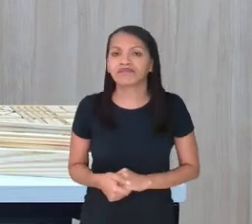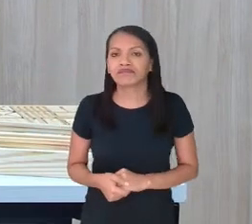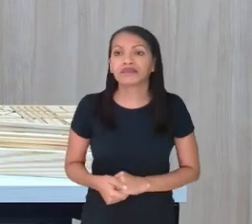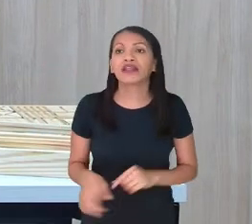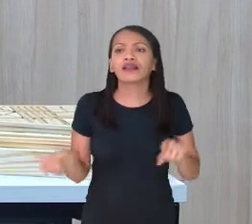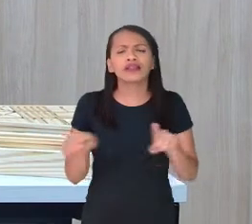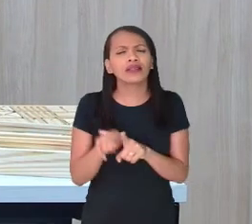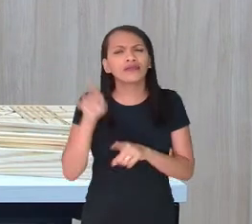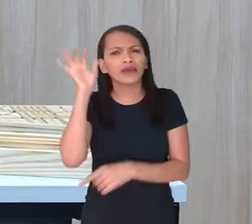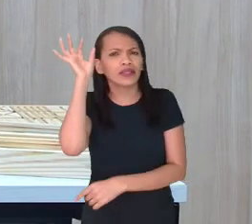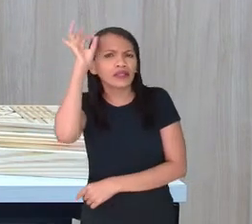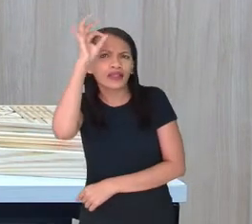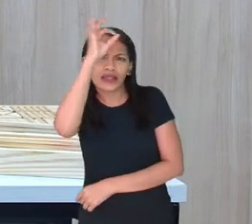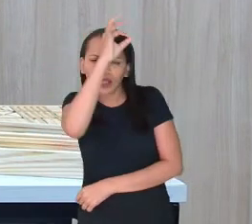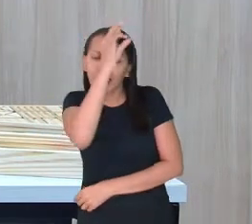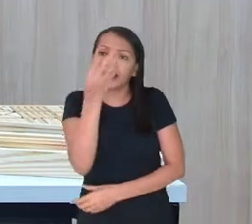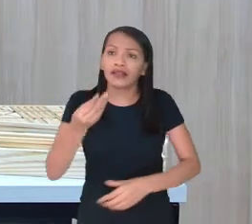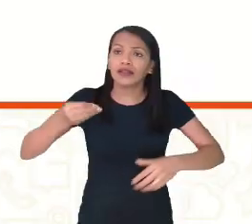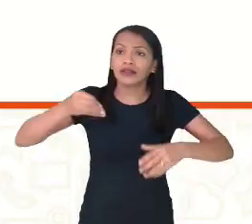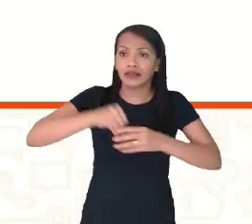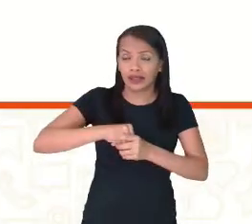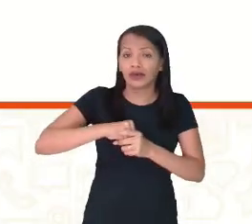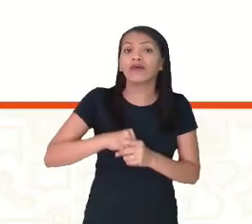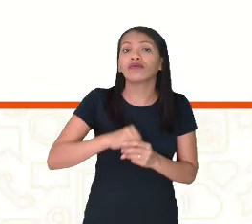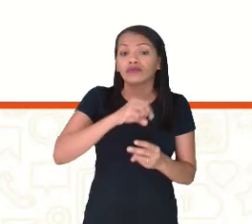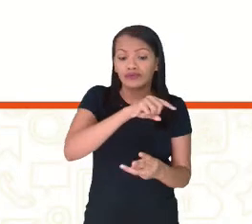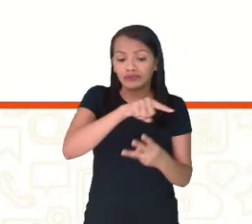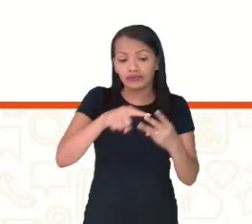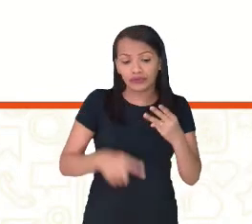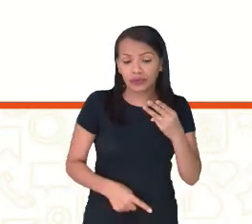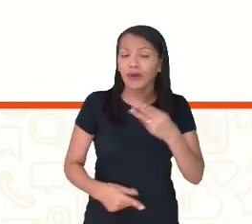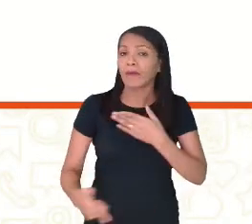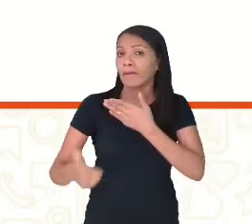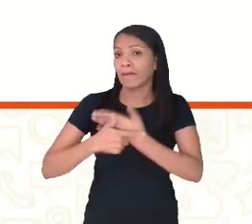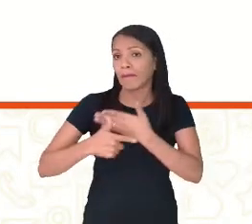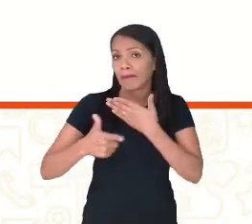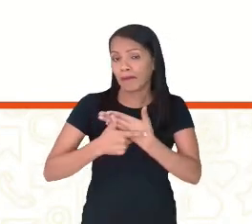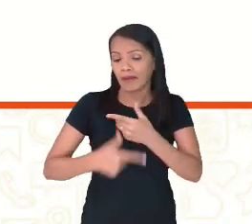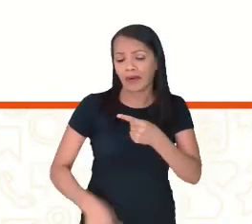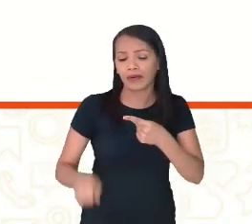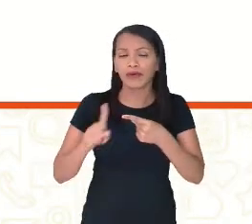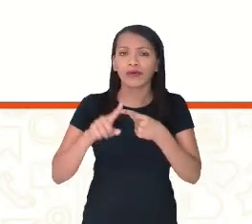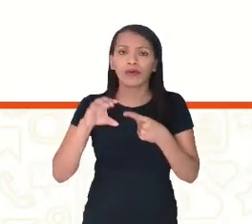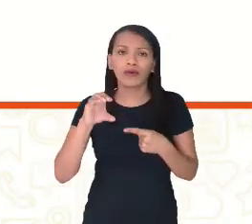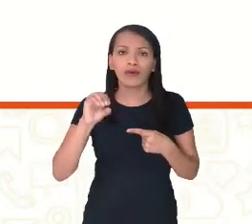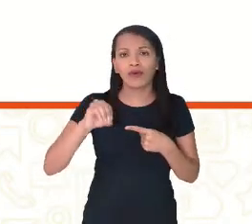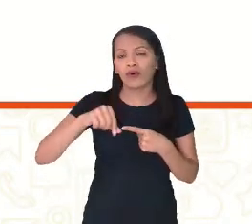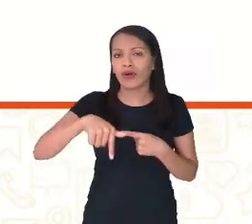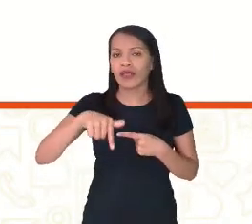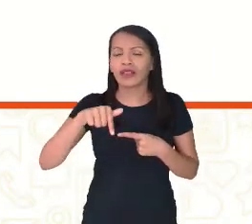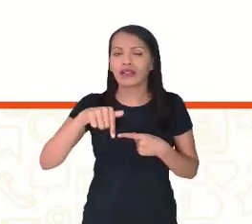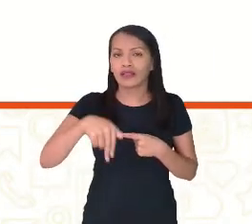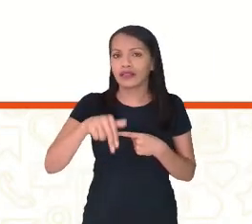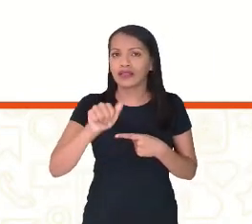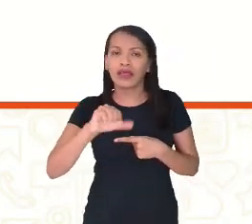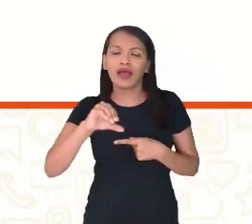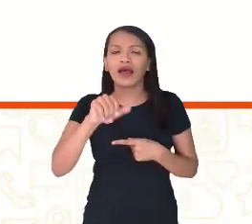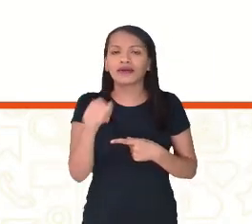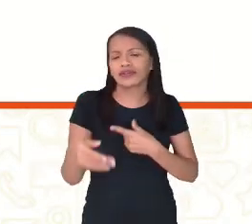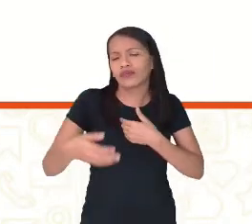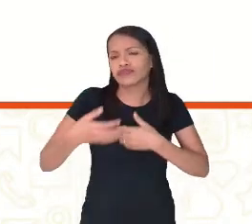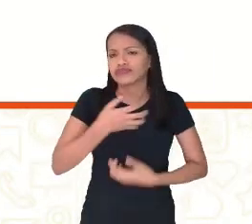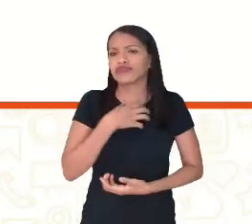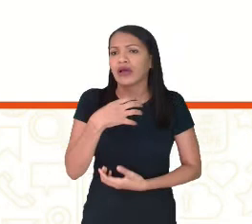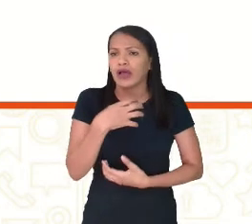Na cognição, dentro da cognição, a gente vai encontrar algumas funções. A conação, a função executiva e